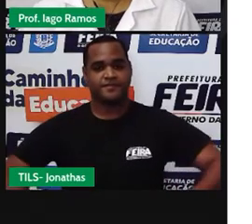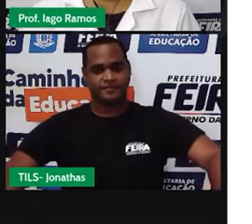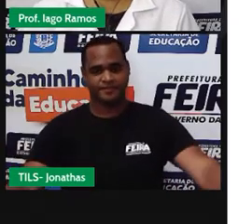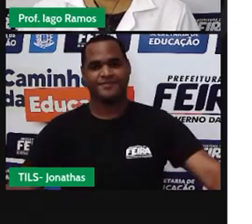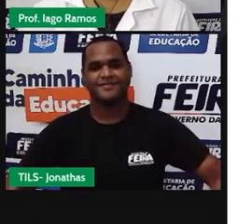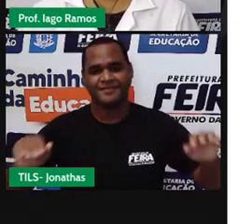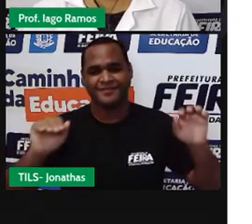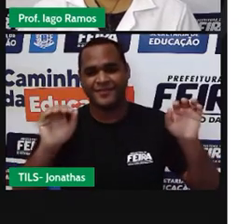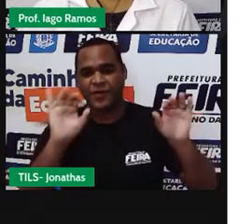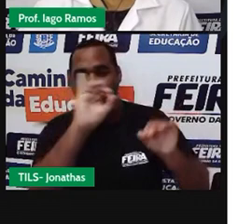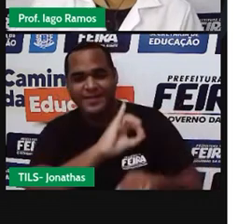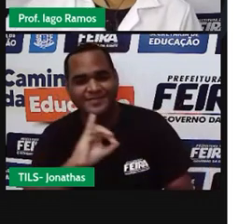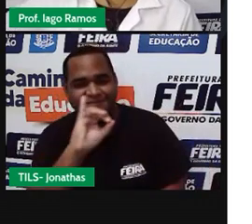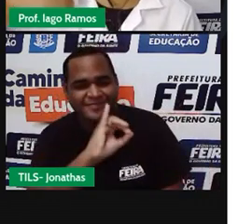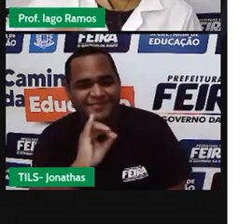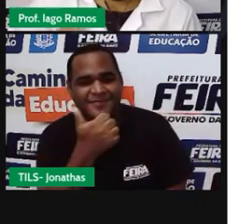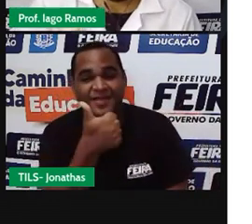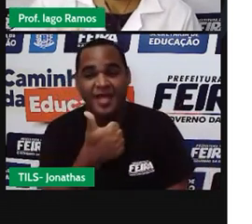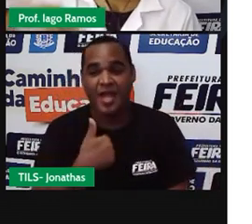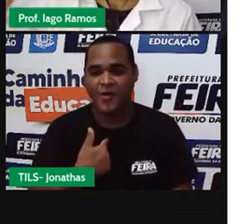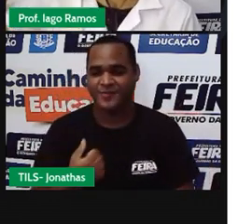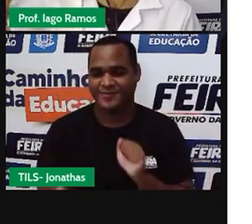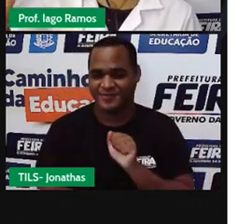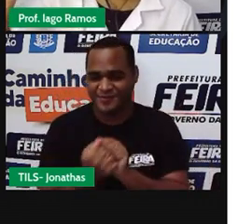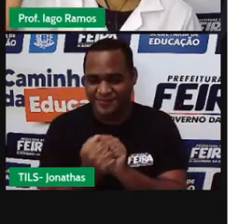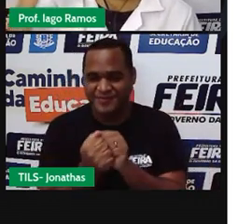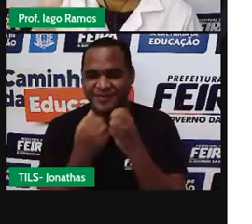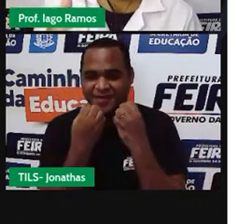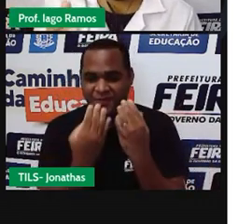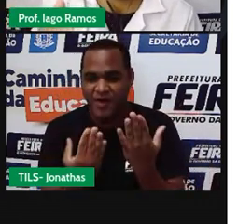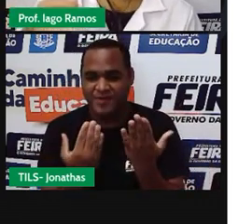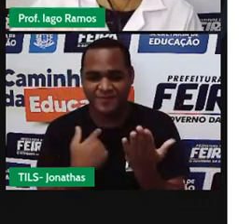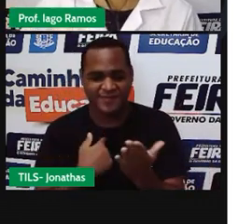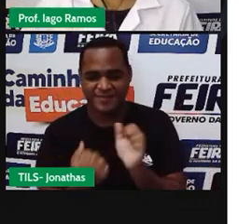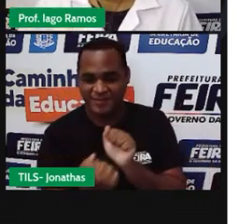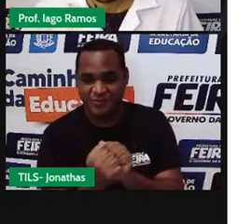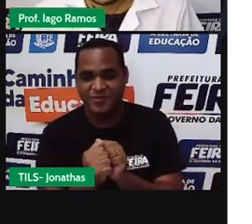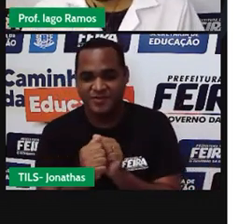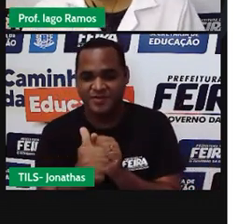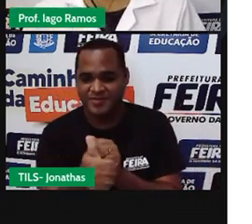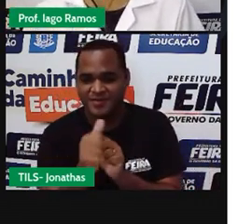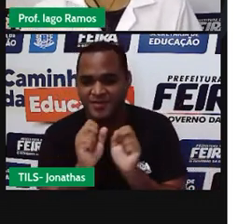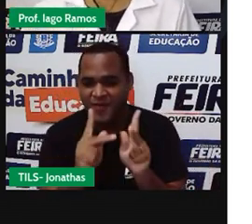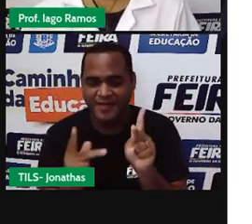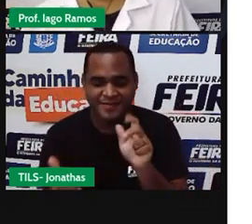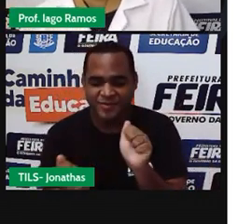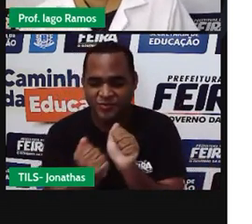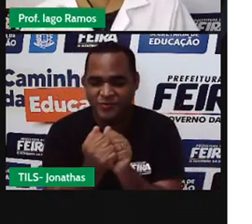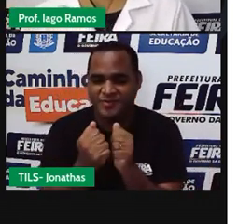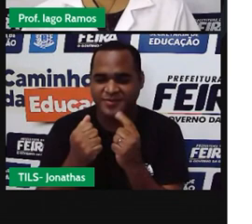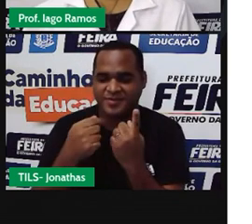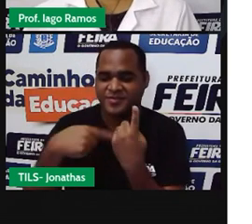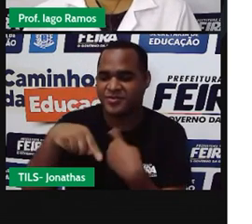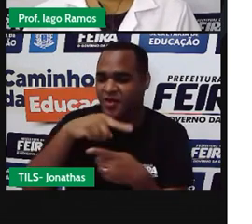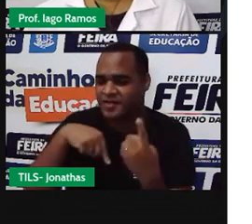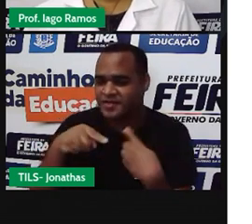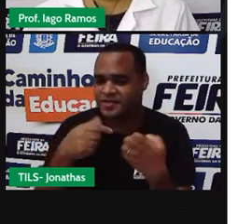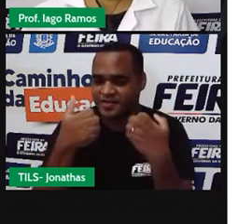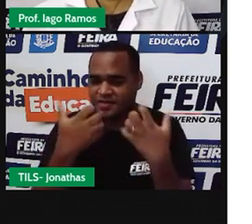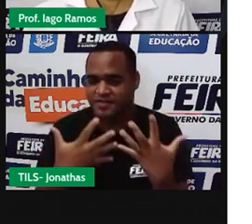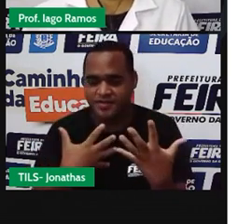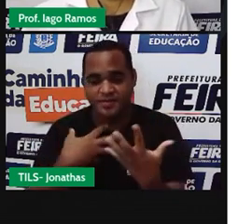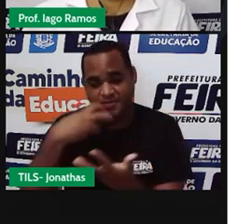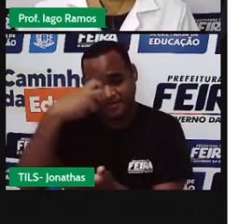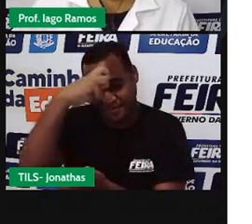oi oi eu aqui você aí juntos buscando aprender